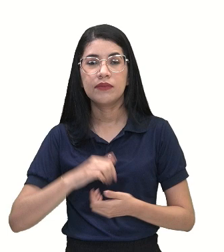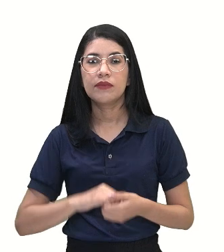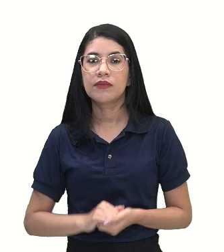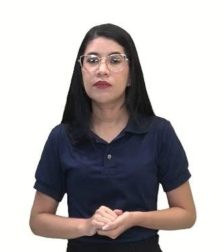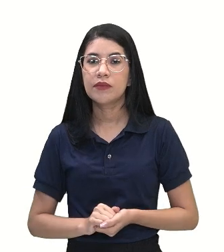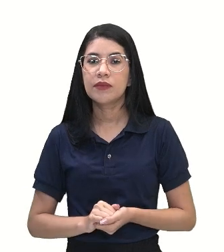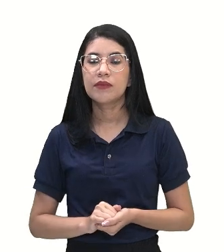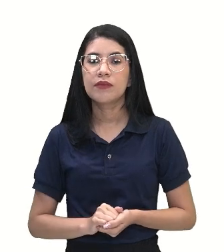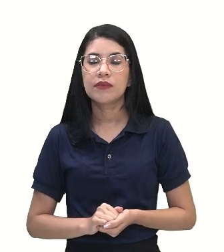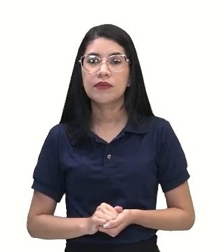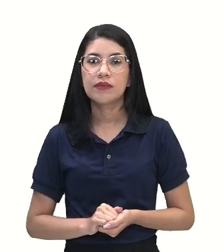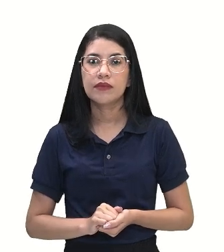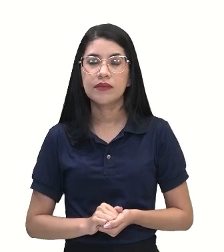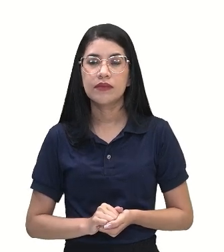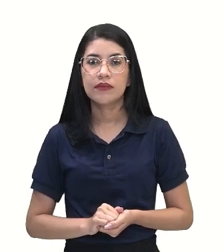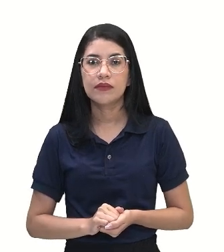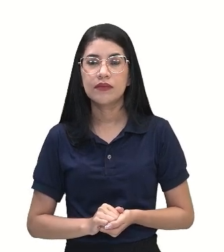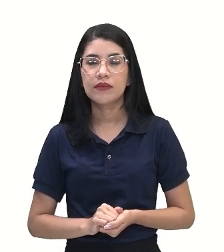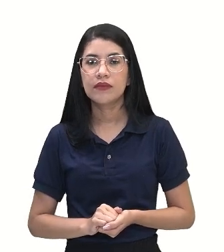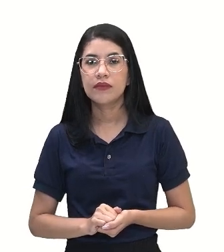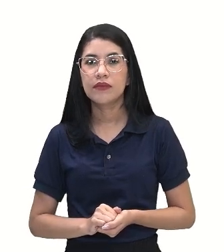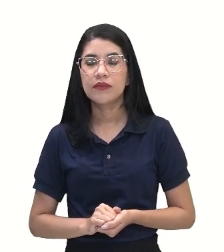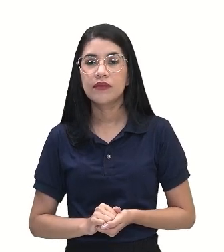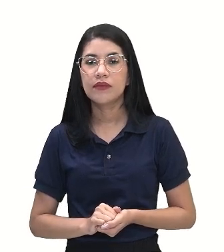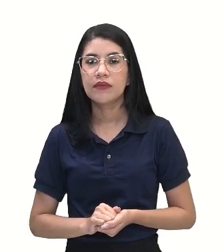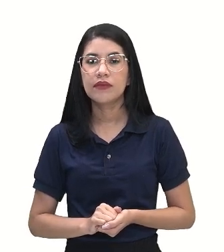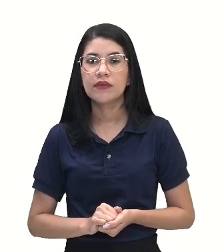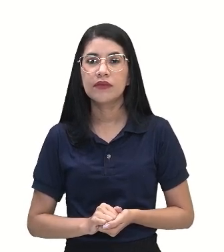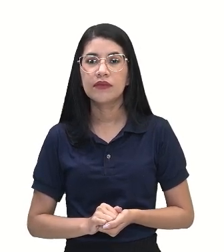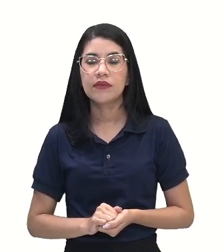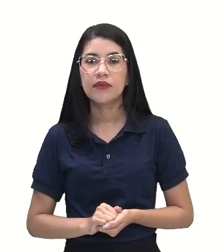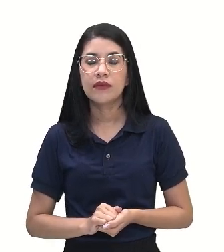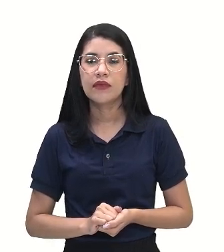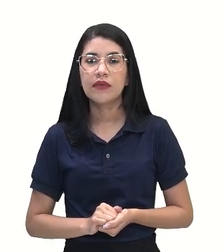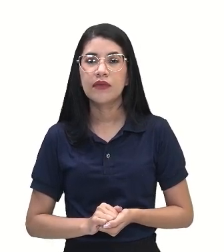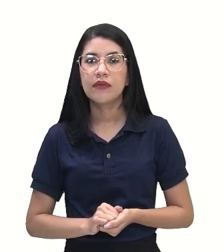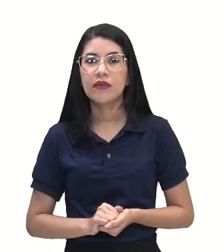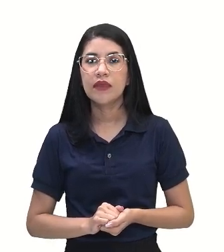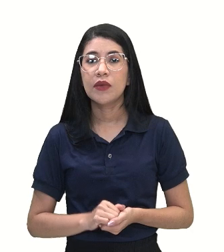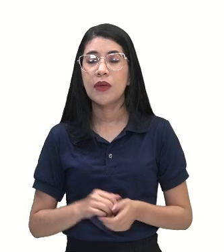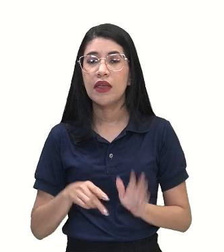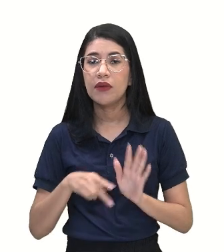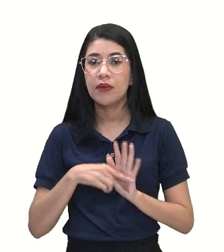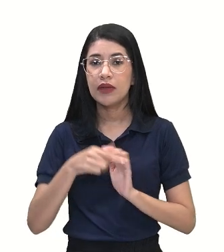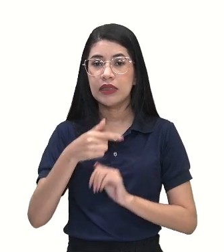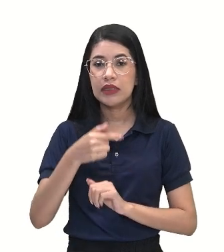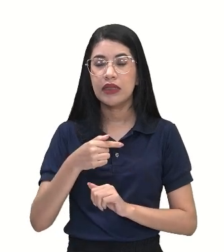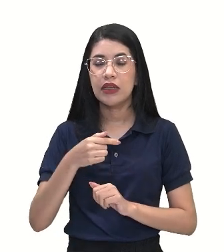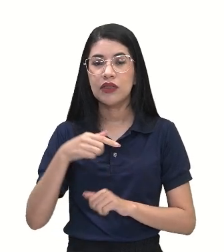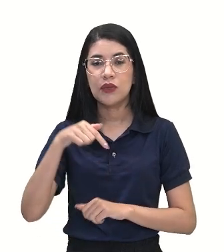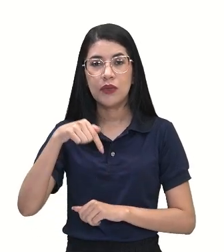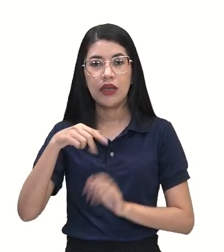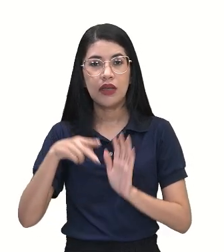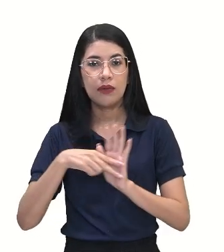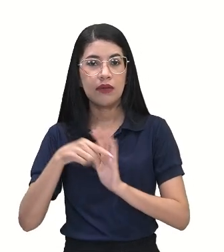razão. E ele disse aqui no enunciado que a razão é igual a 7. Então vai ficar